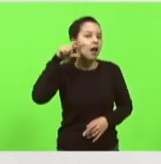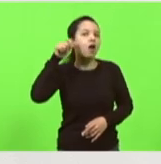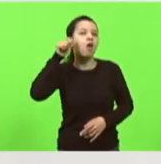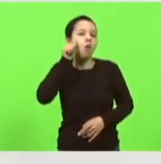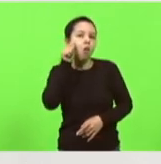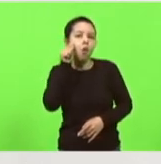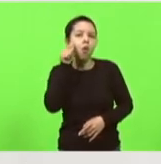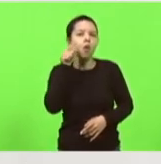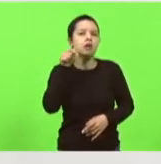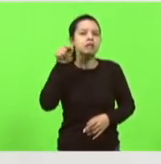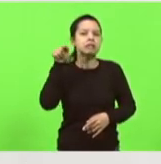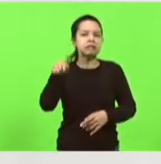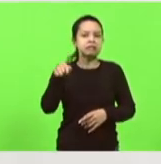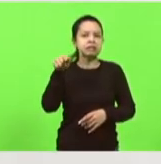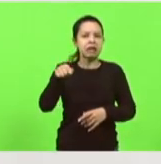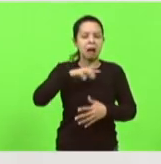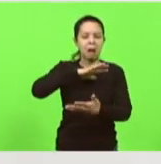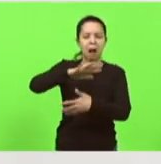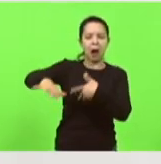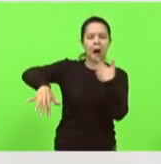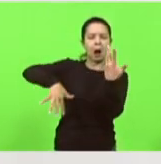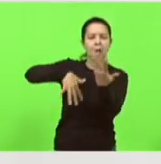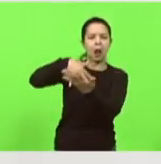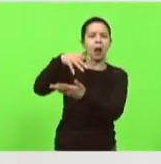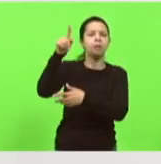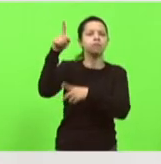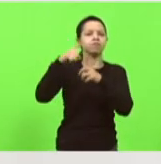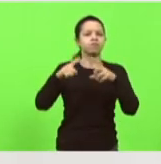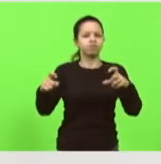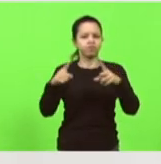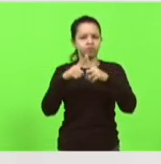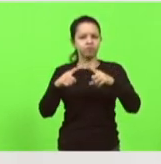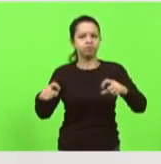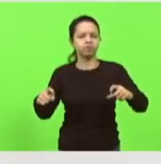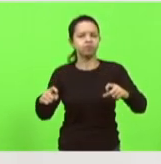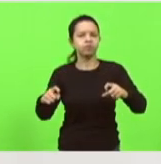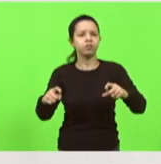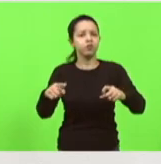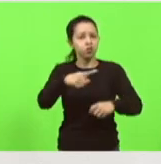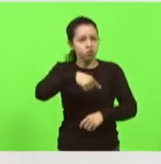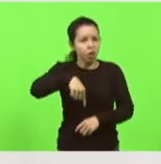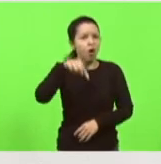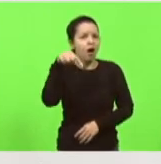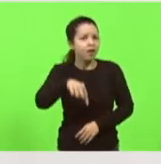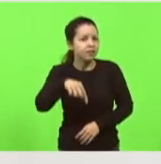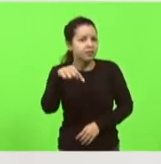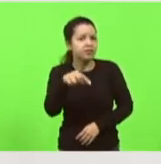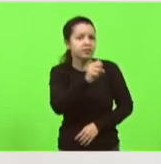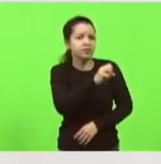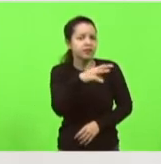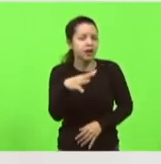Brasília. E, infelizmente, nós aqui em Santa Catarina pagamos por isso.